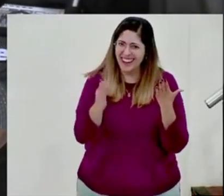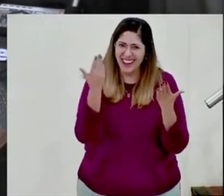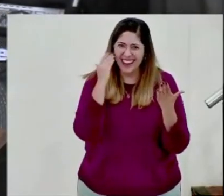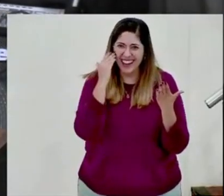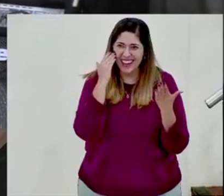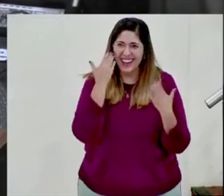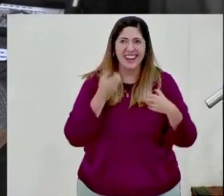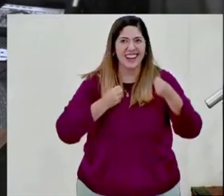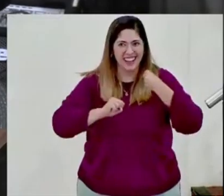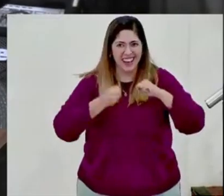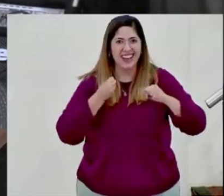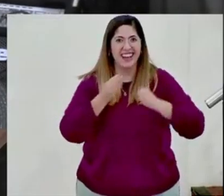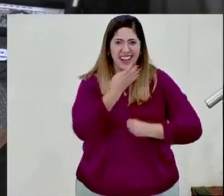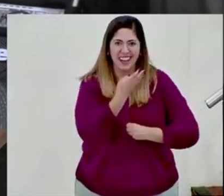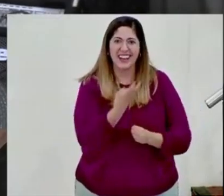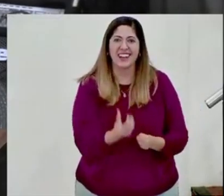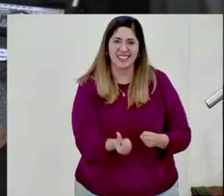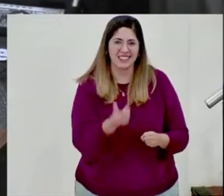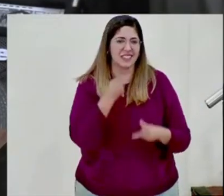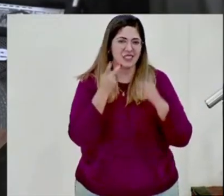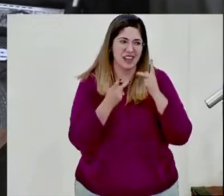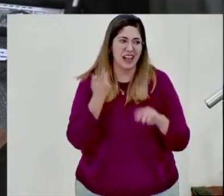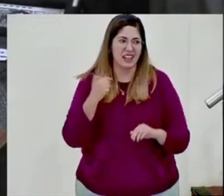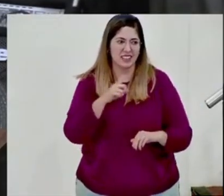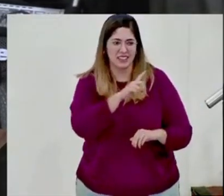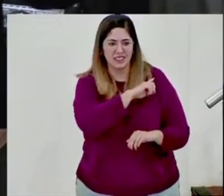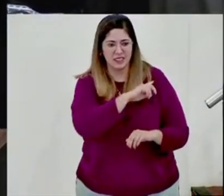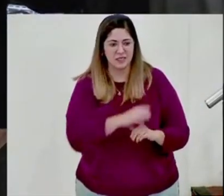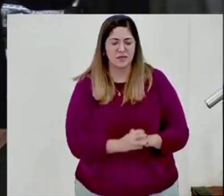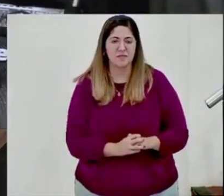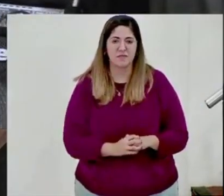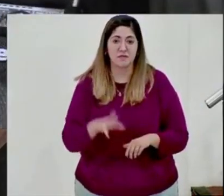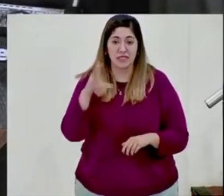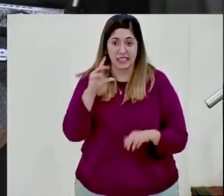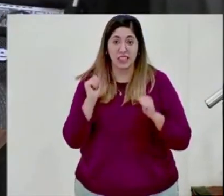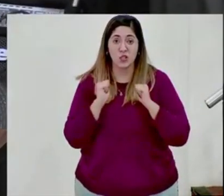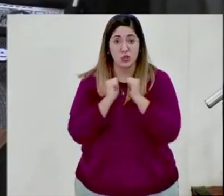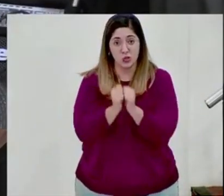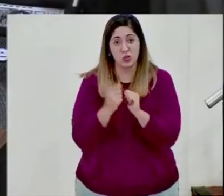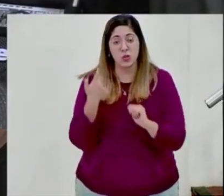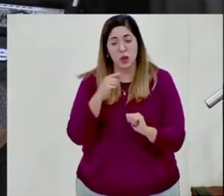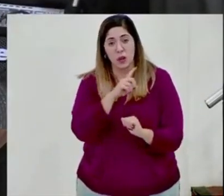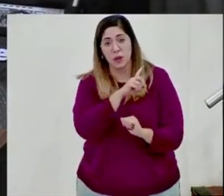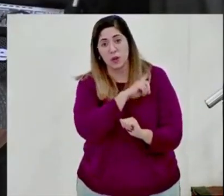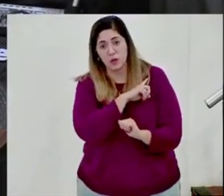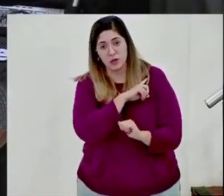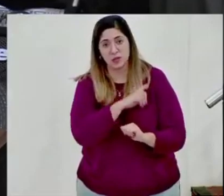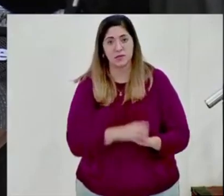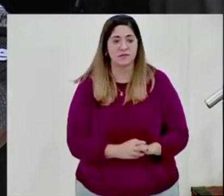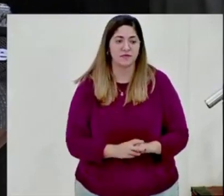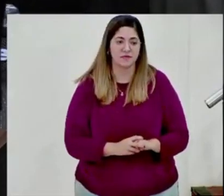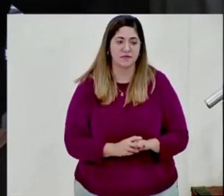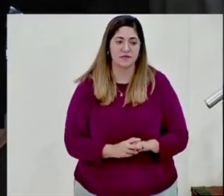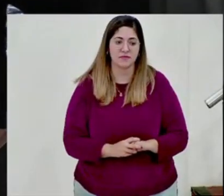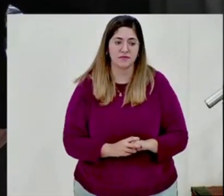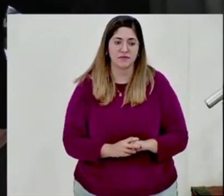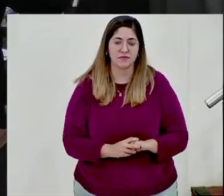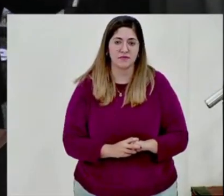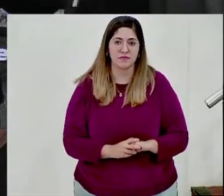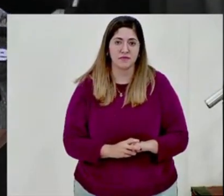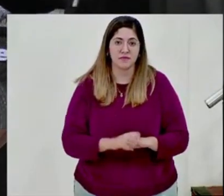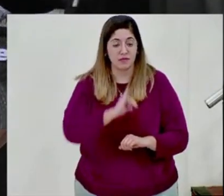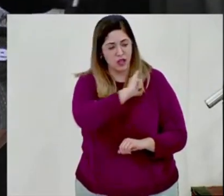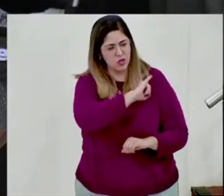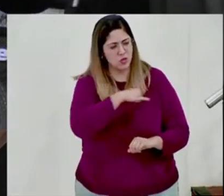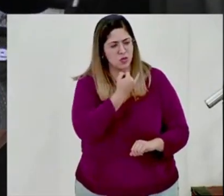com essas linguagens todas. Deus está no meio de Jerusalém, o Senhor está conosco. Você vai a João e vê Jesus